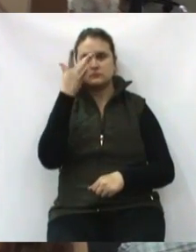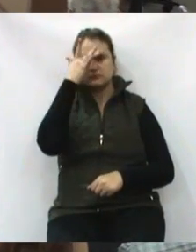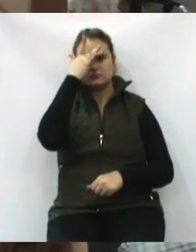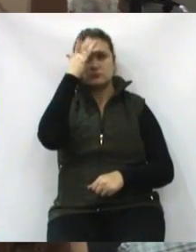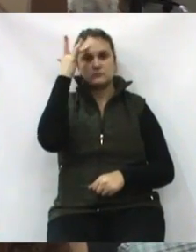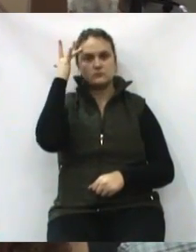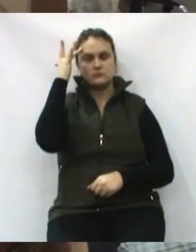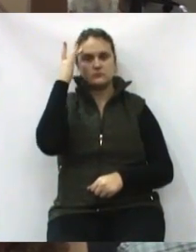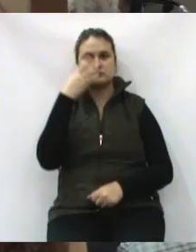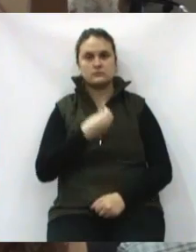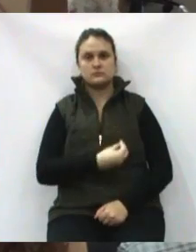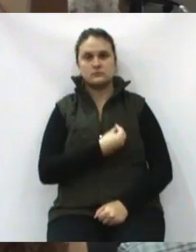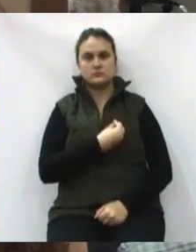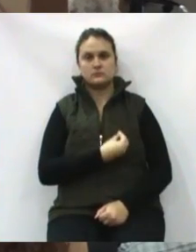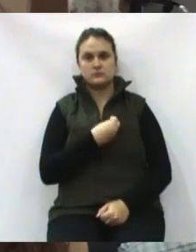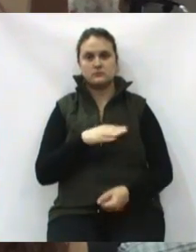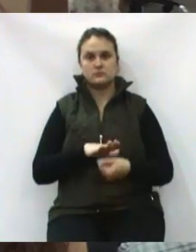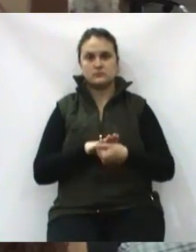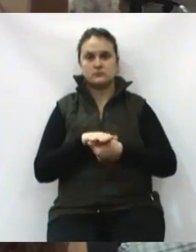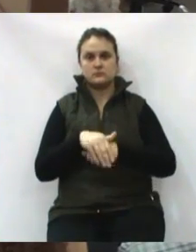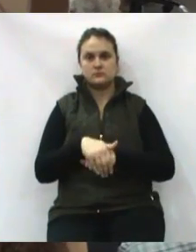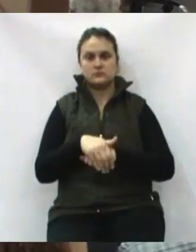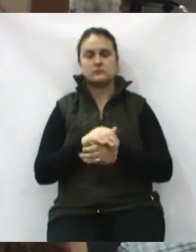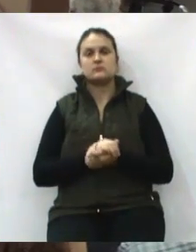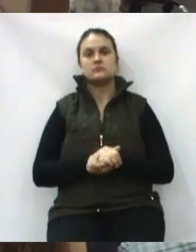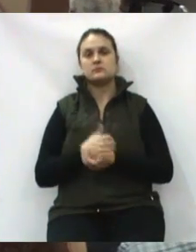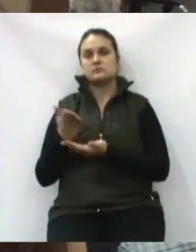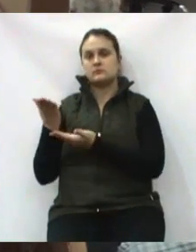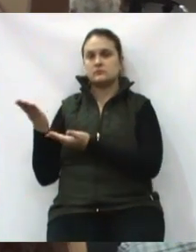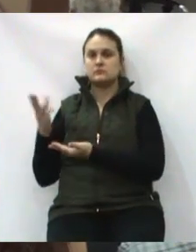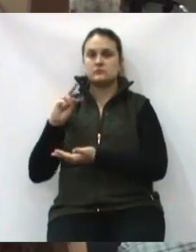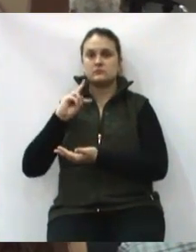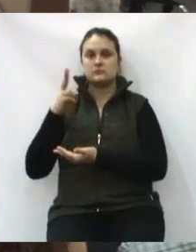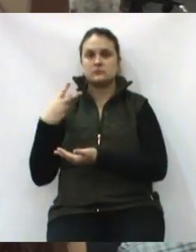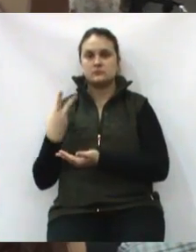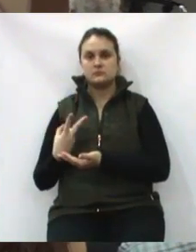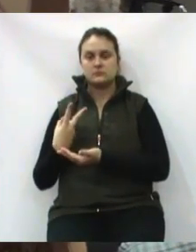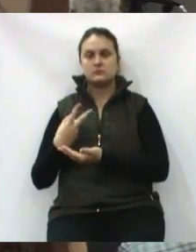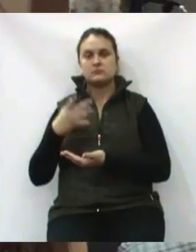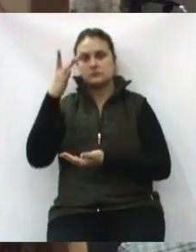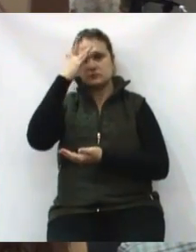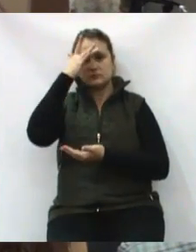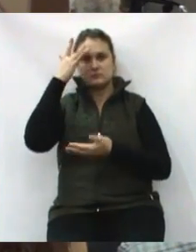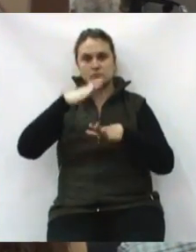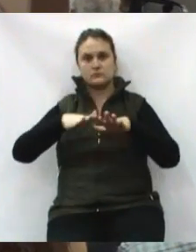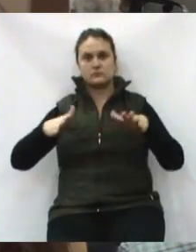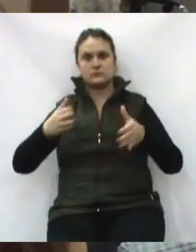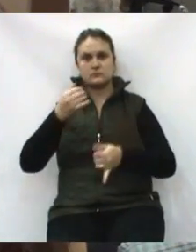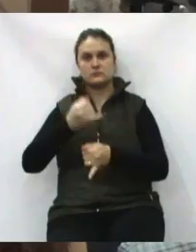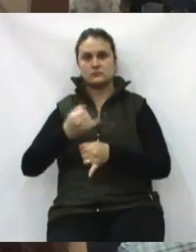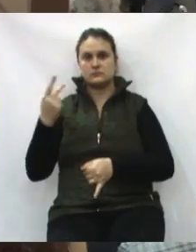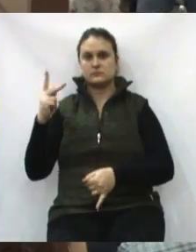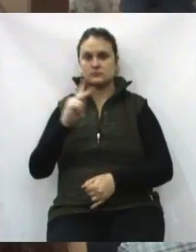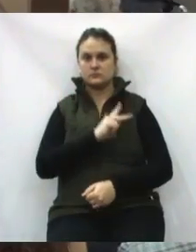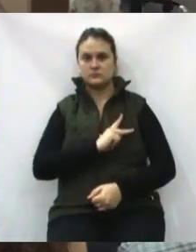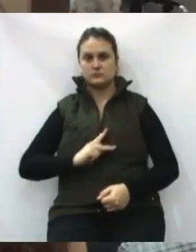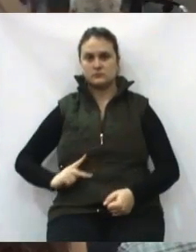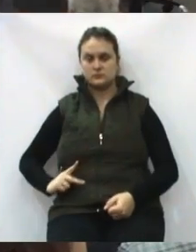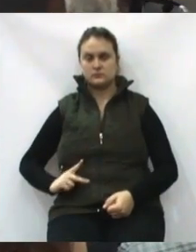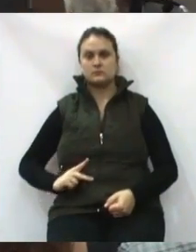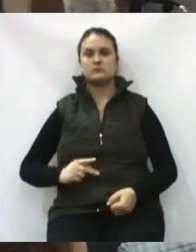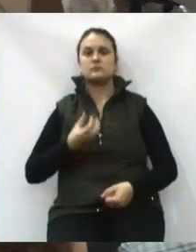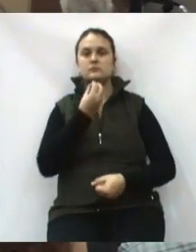e senhores presentes aqui esta noite, senhores vereadores, membros da mesa diretora, senhor presidente,